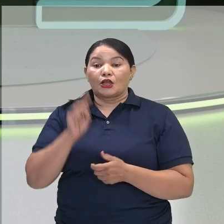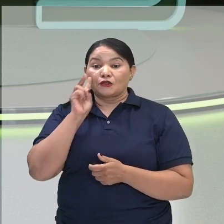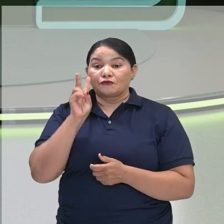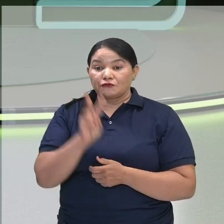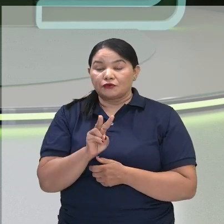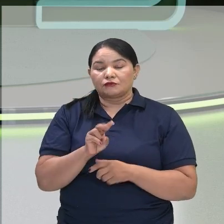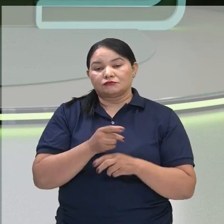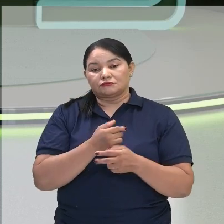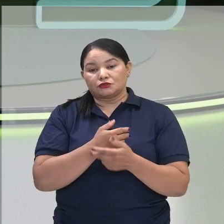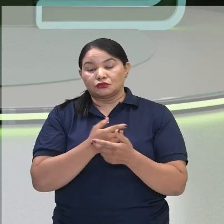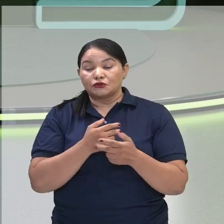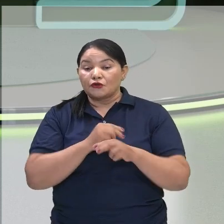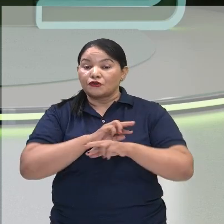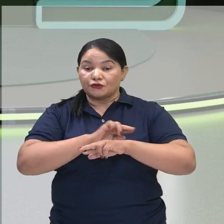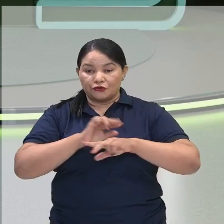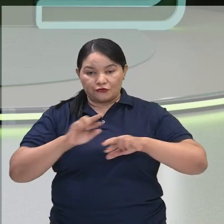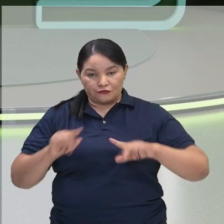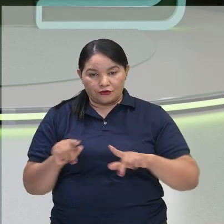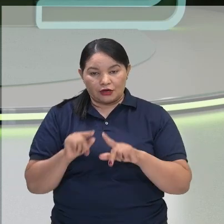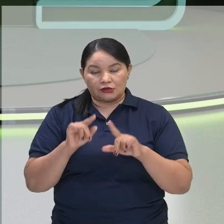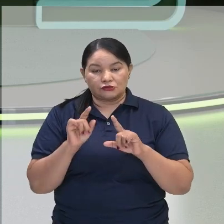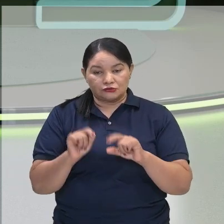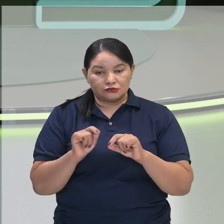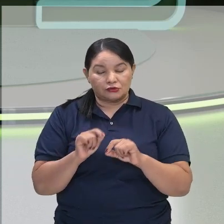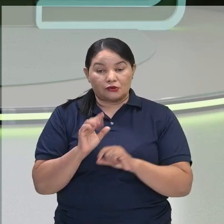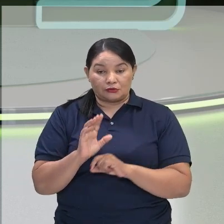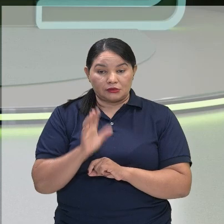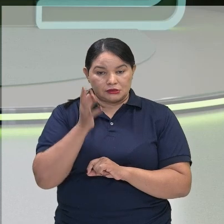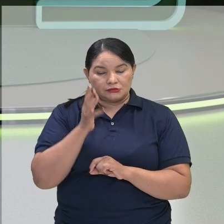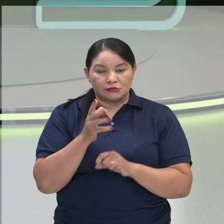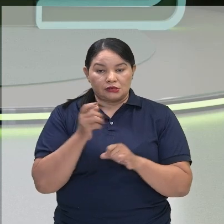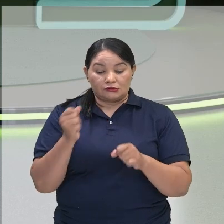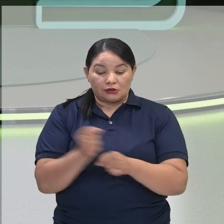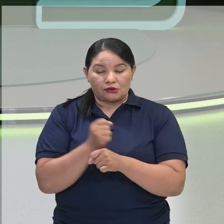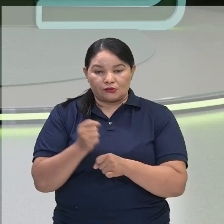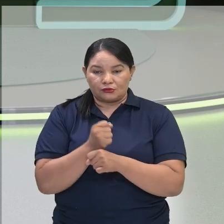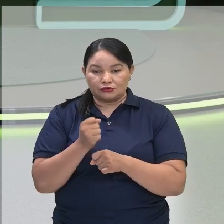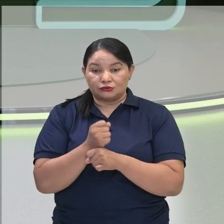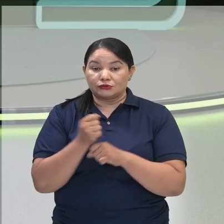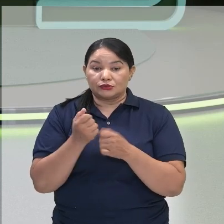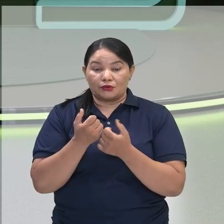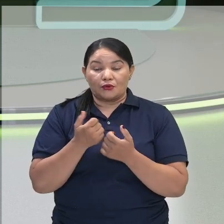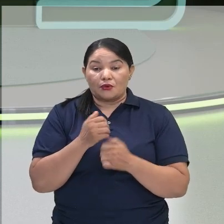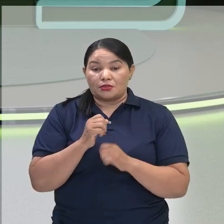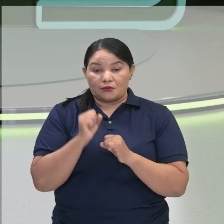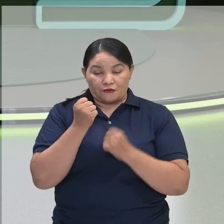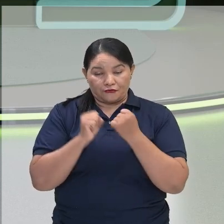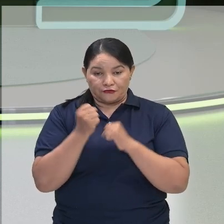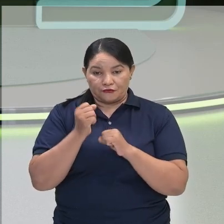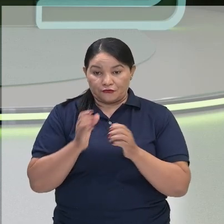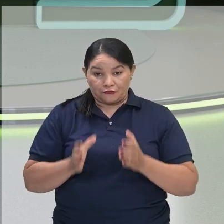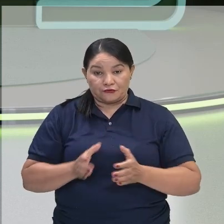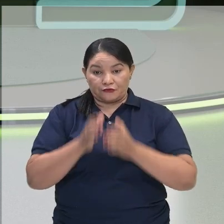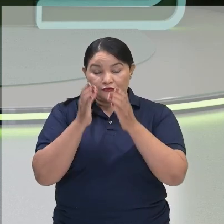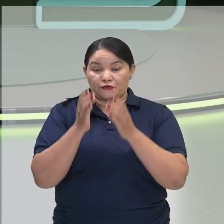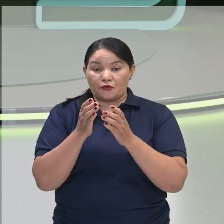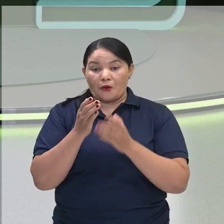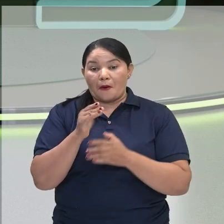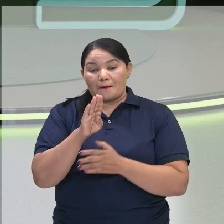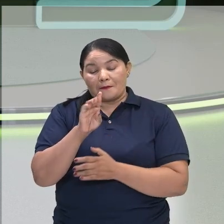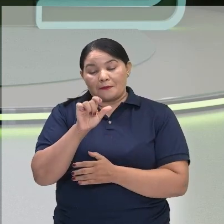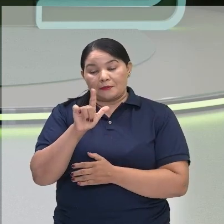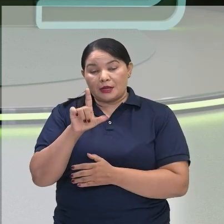é que funciona, né? Como é que funcionou então a construção da usina Belo Monte. E para a gente prosseguir, nós temos um